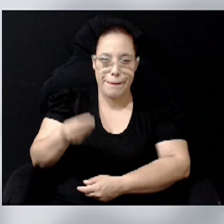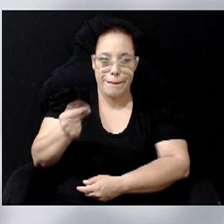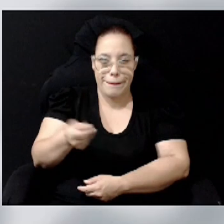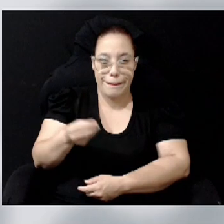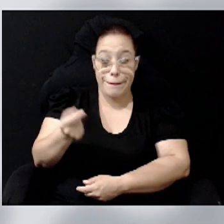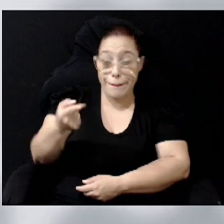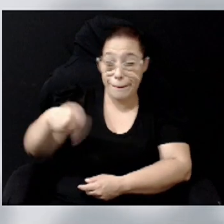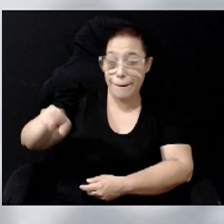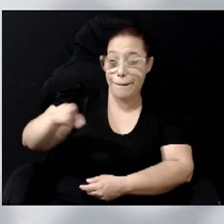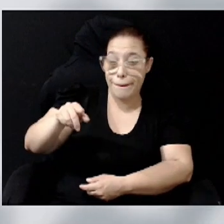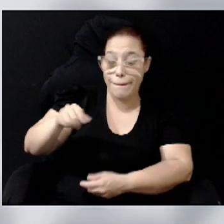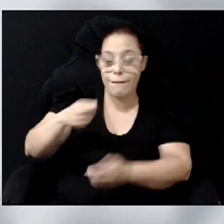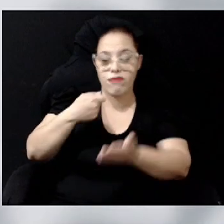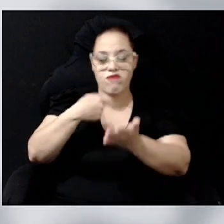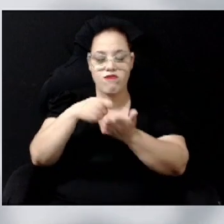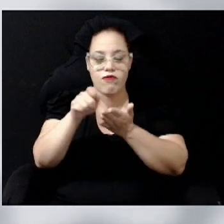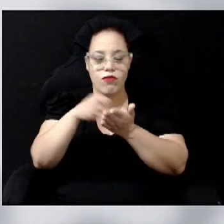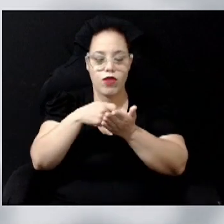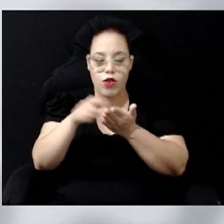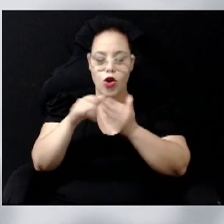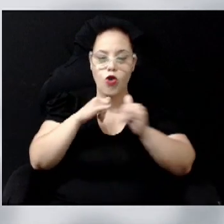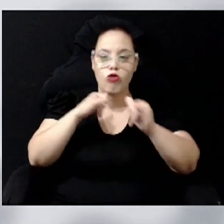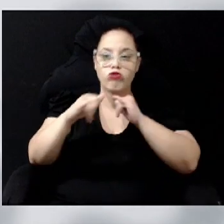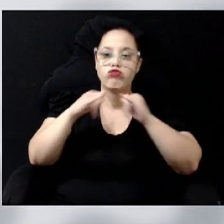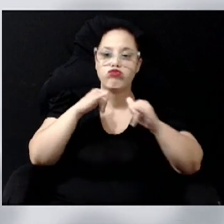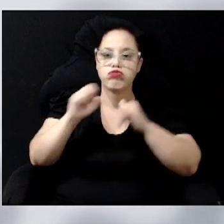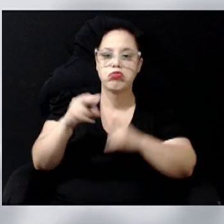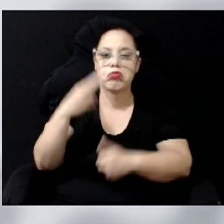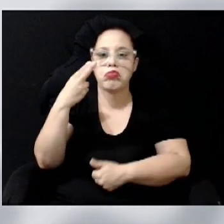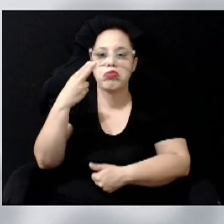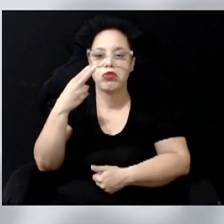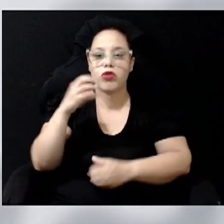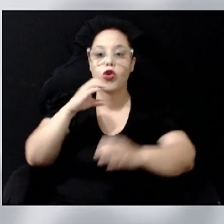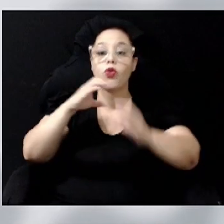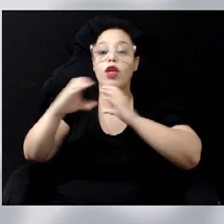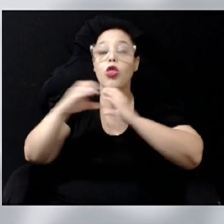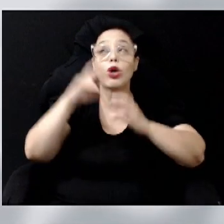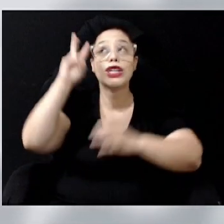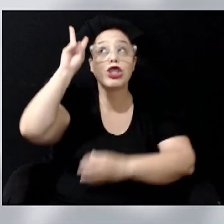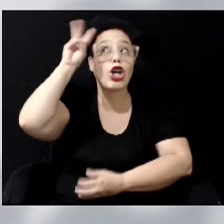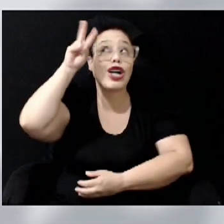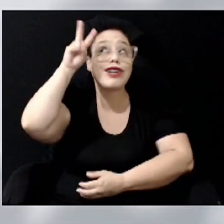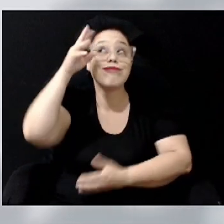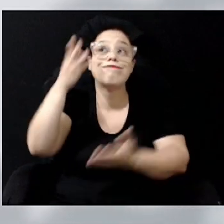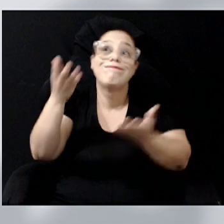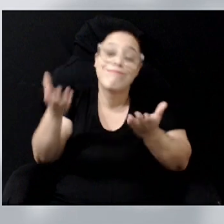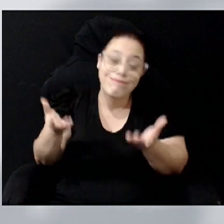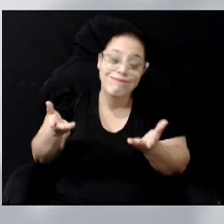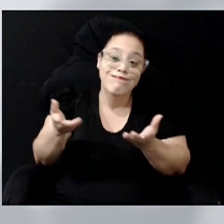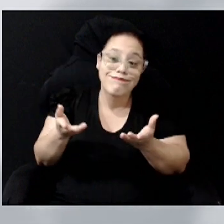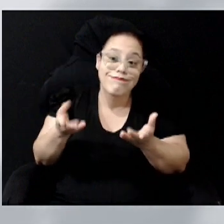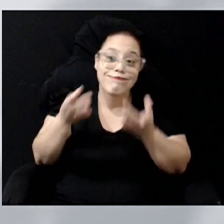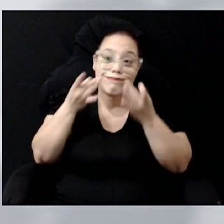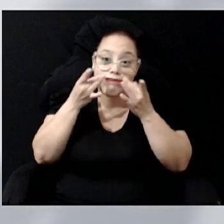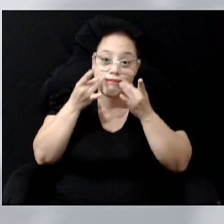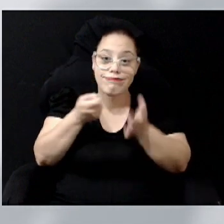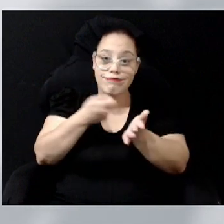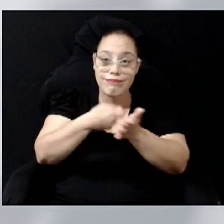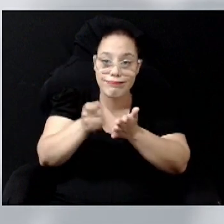uma espécie de narrador, ou até mesmo um contador de histórias, focando os fatos e as datas